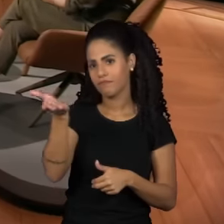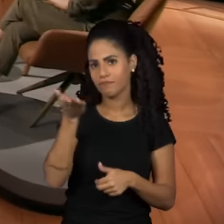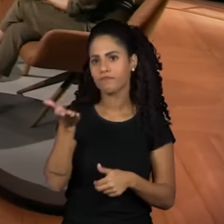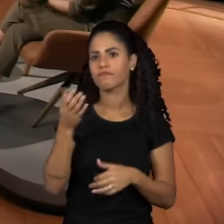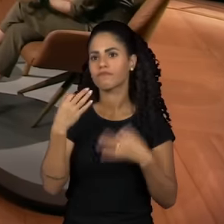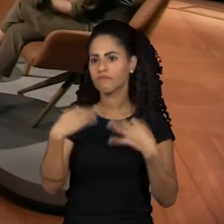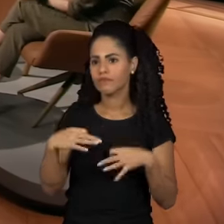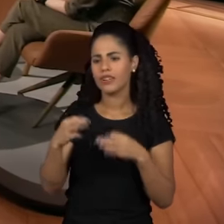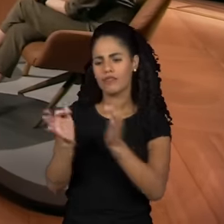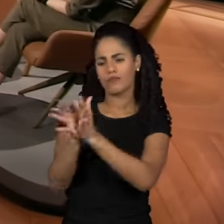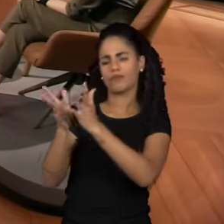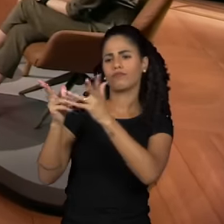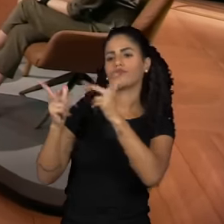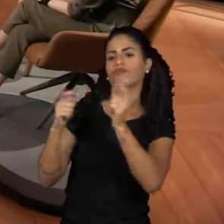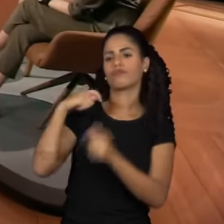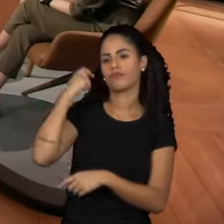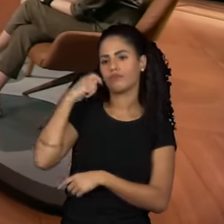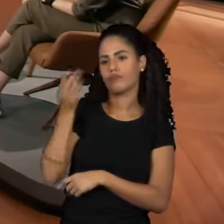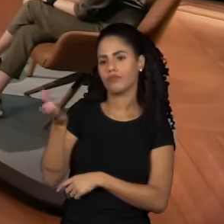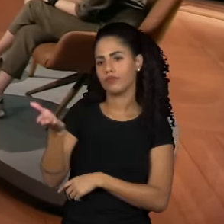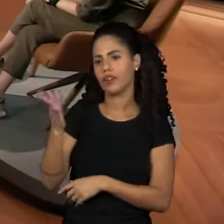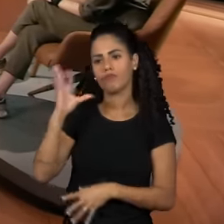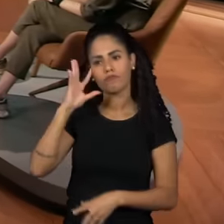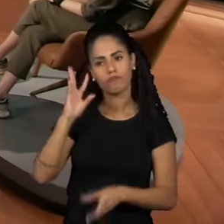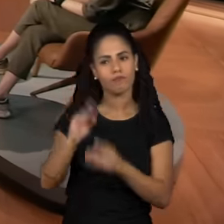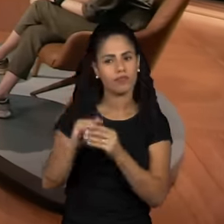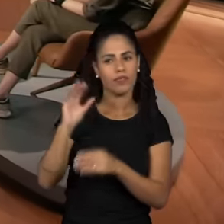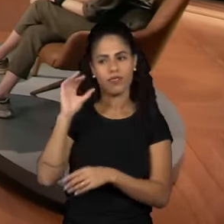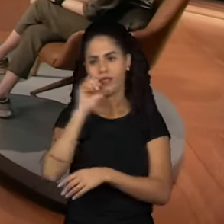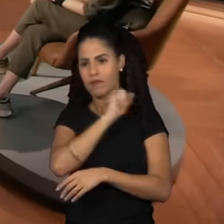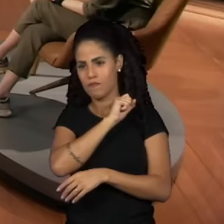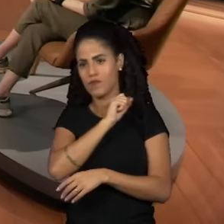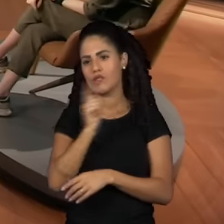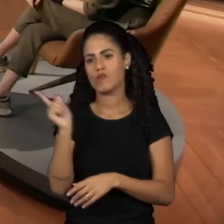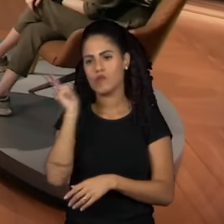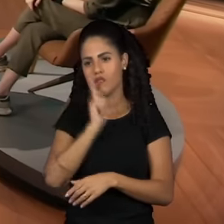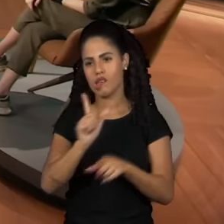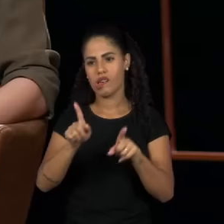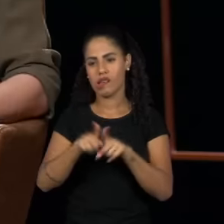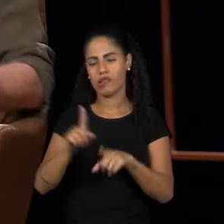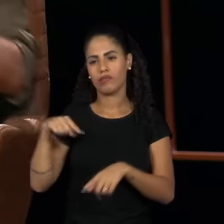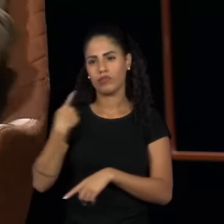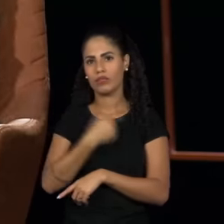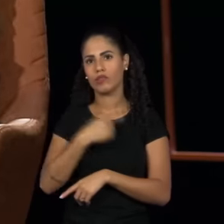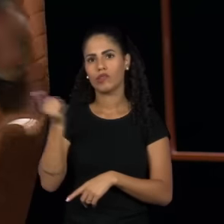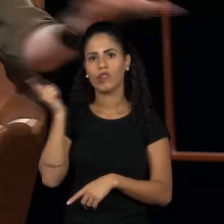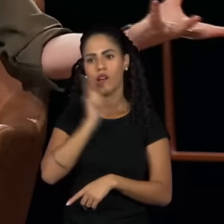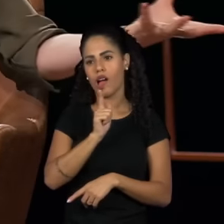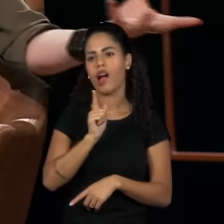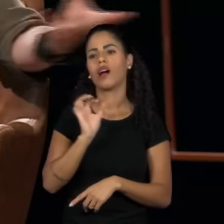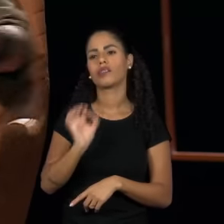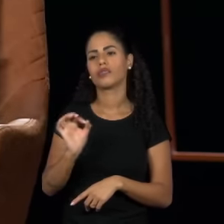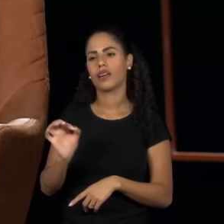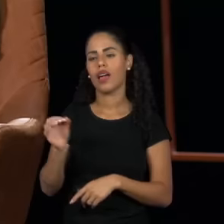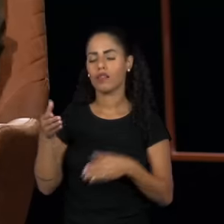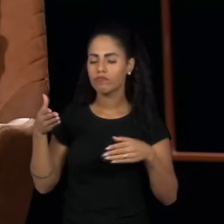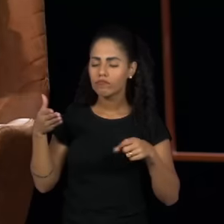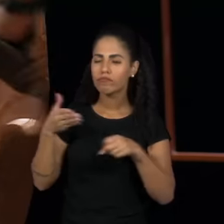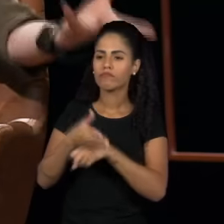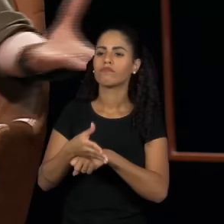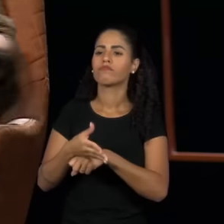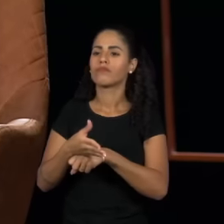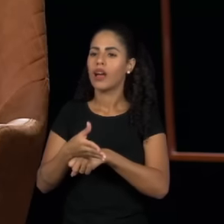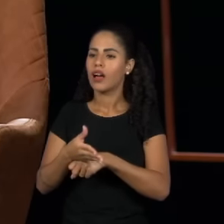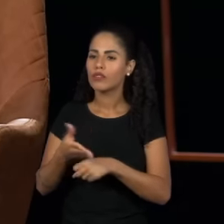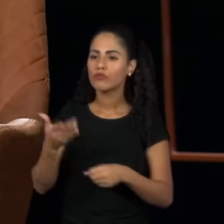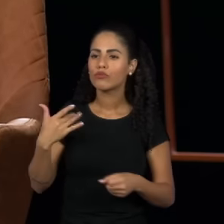sido essa grande atriz, ela entendia rápido os mecanismos que a gente buscava, sabe? Marília viveu o teatro, a família